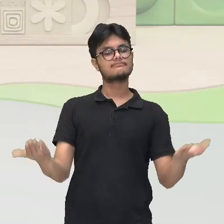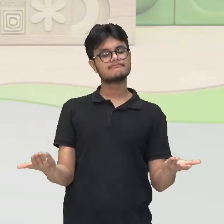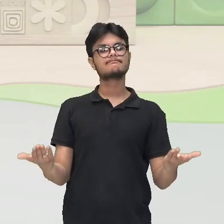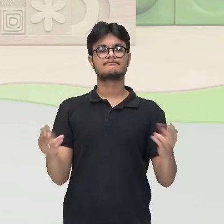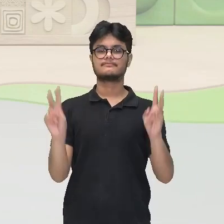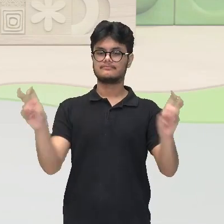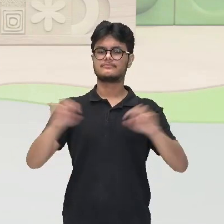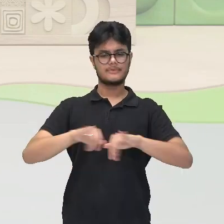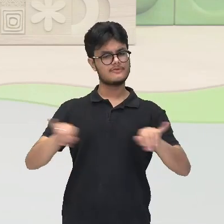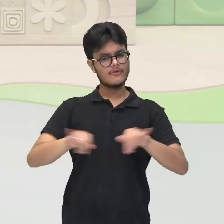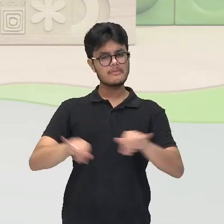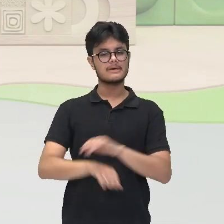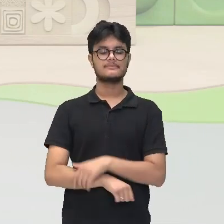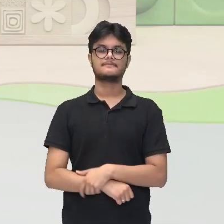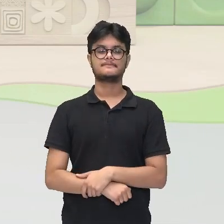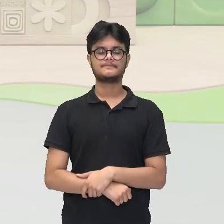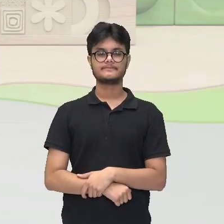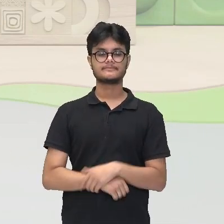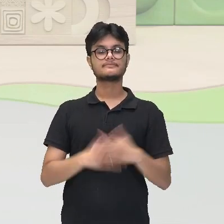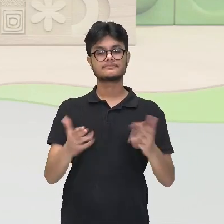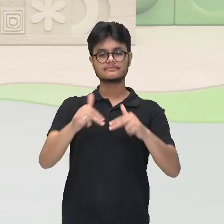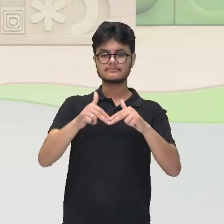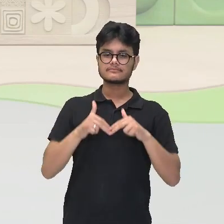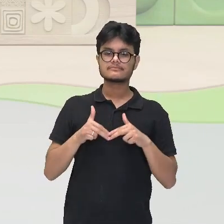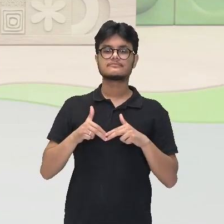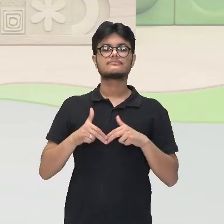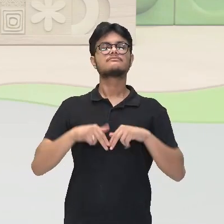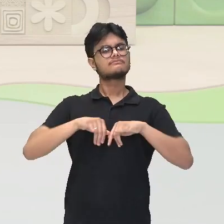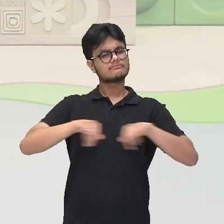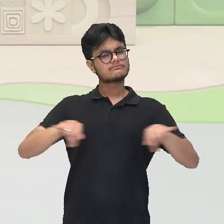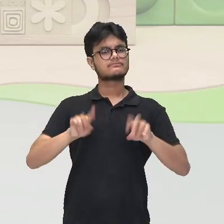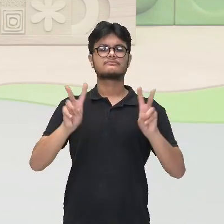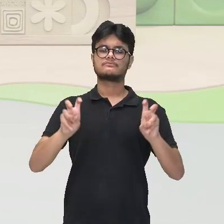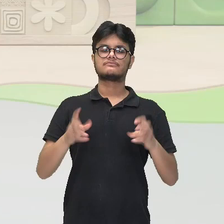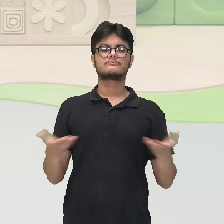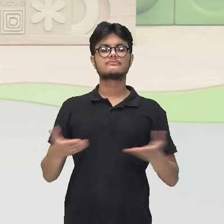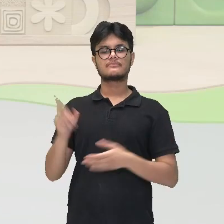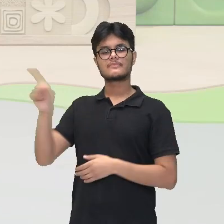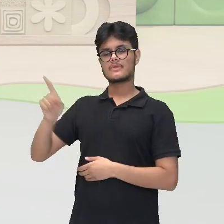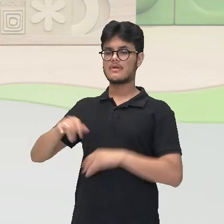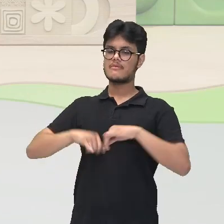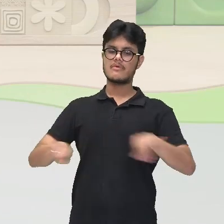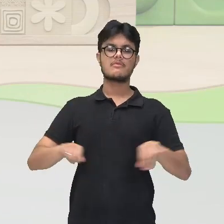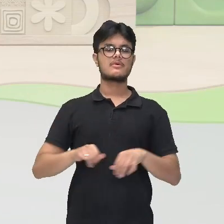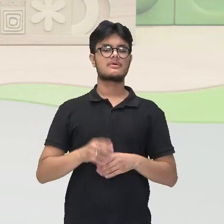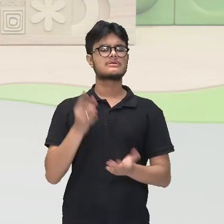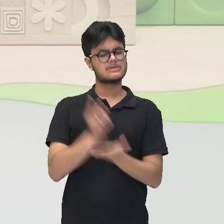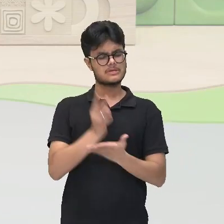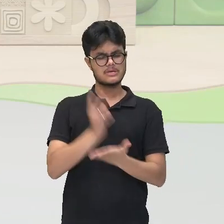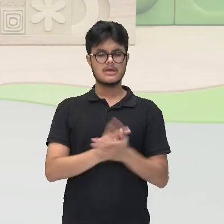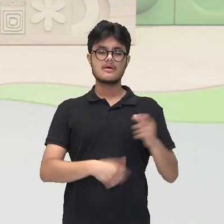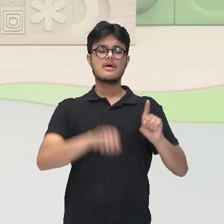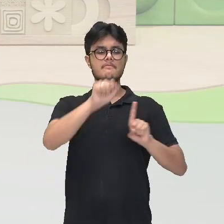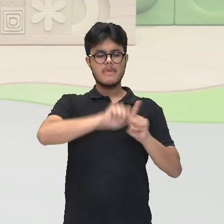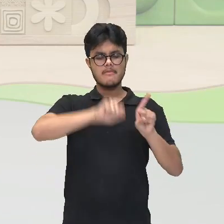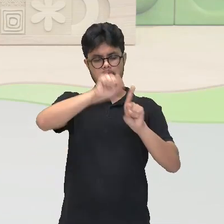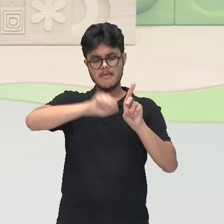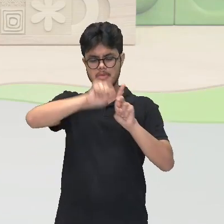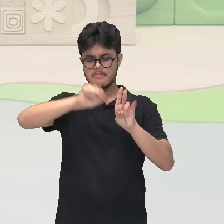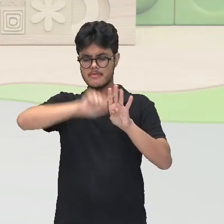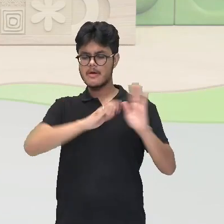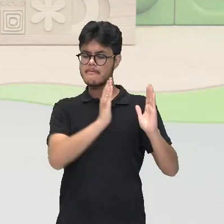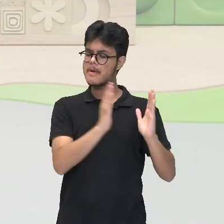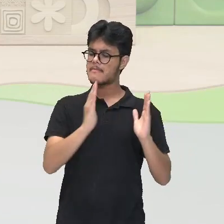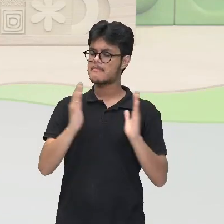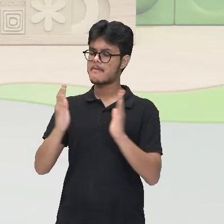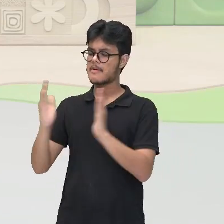das campanhas, né? Que são essas campanhas que nós temos aí praticamente todos os meses, com muitas